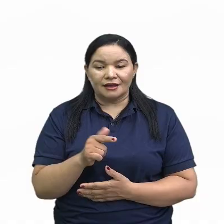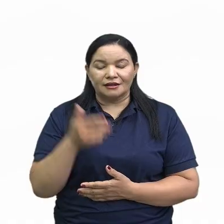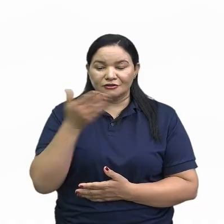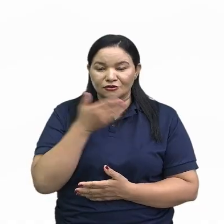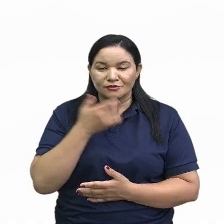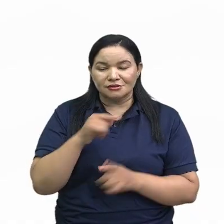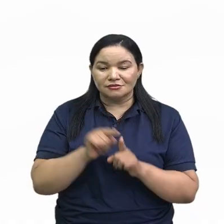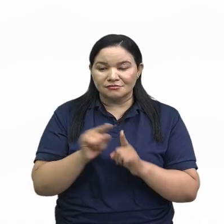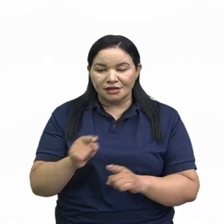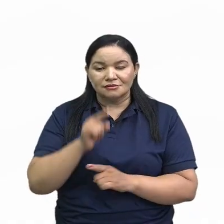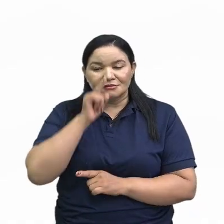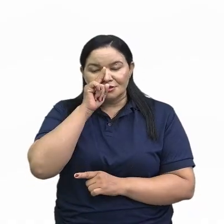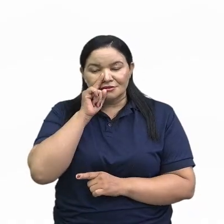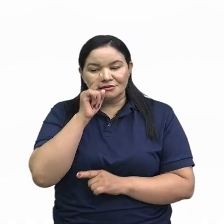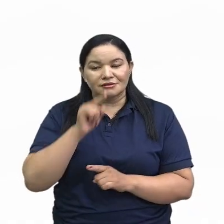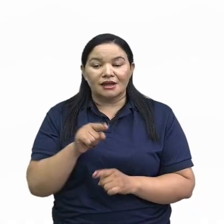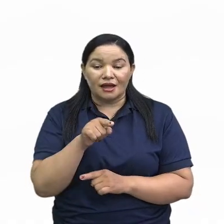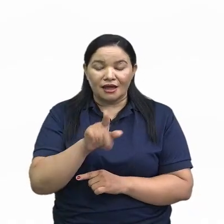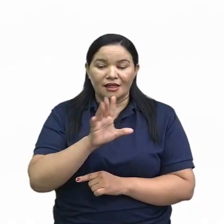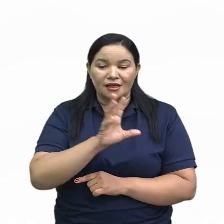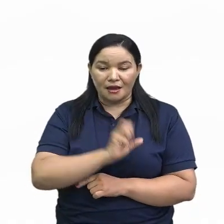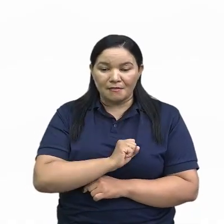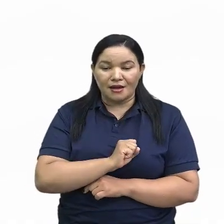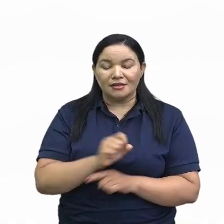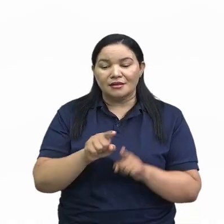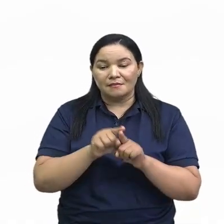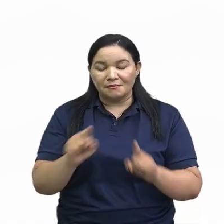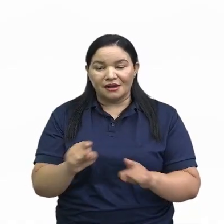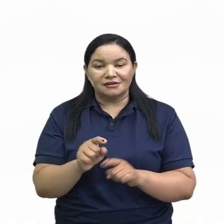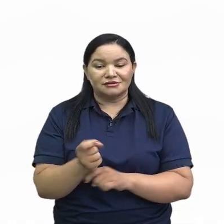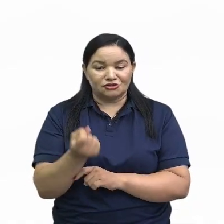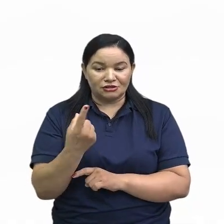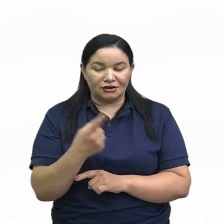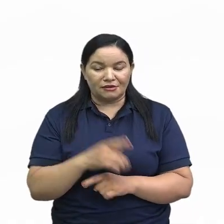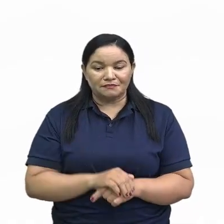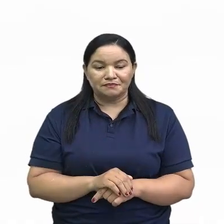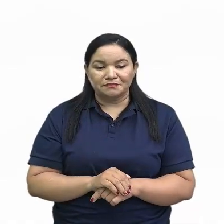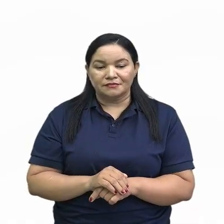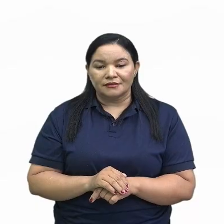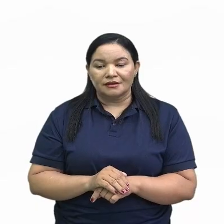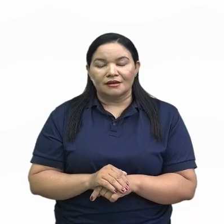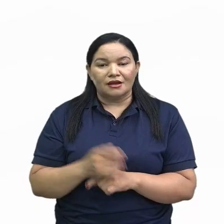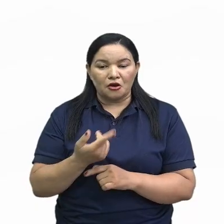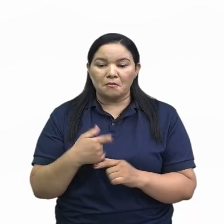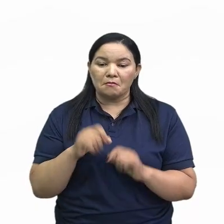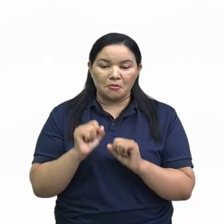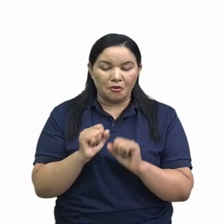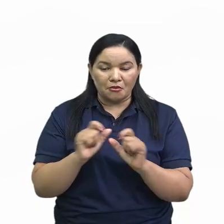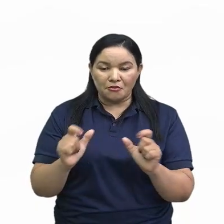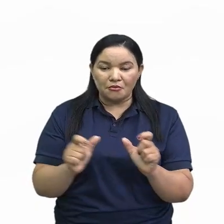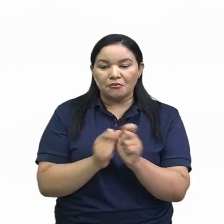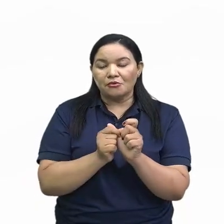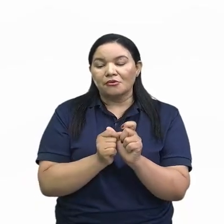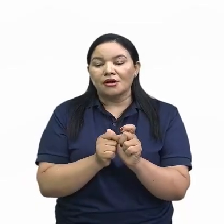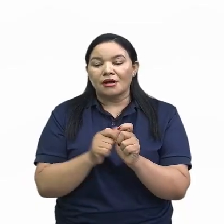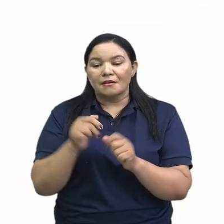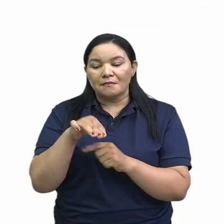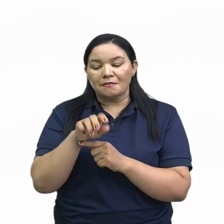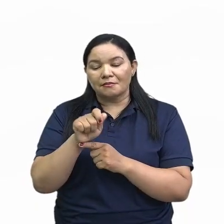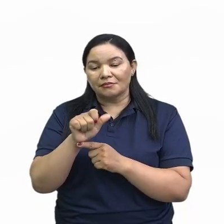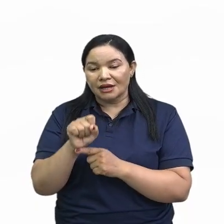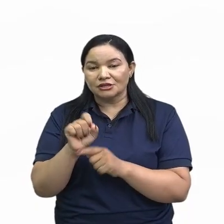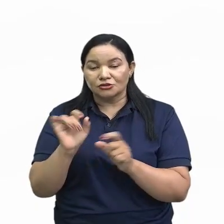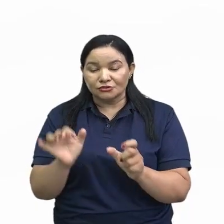doce, mais perigosa, ela é amada, mais estranha. Observe que eu poderia colocar essa conjunção mais conectando o